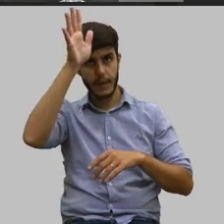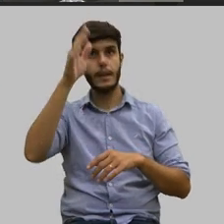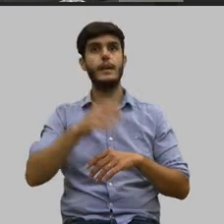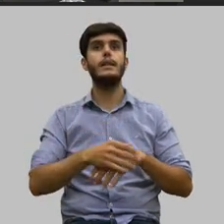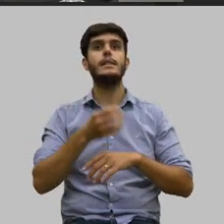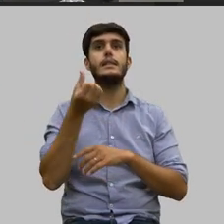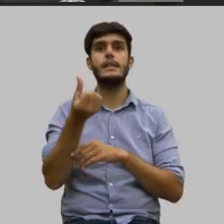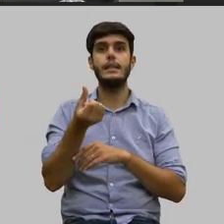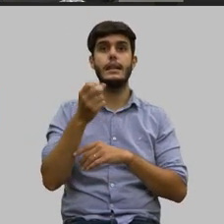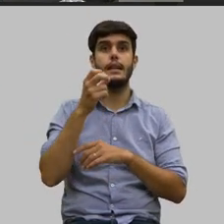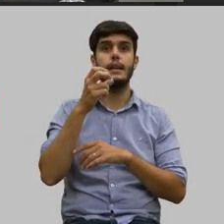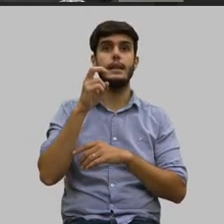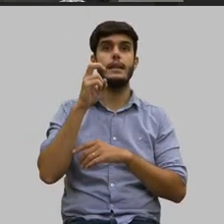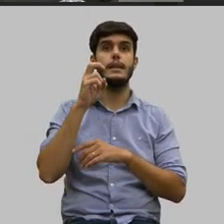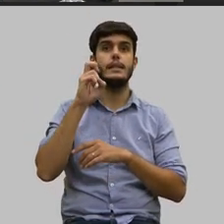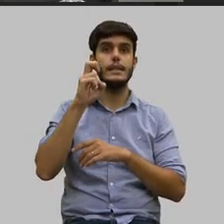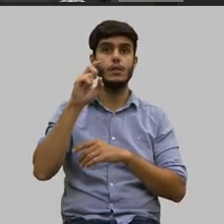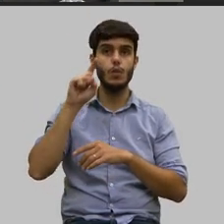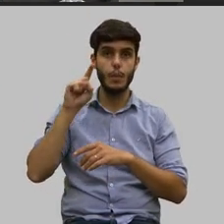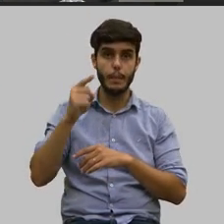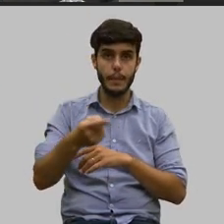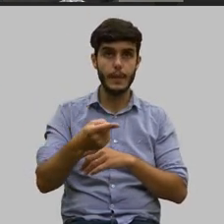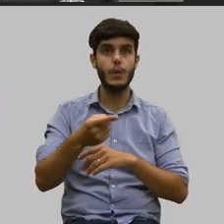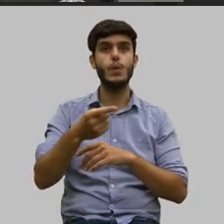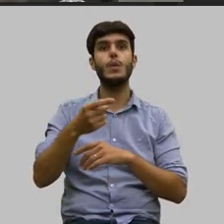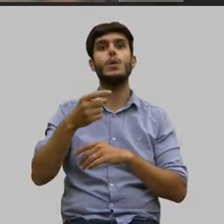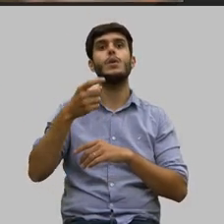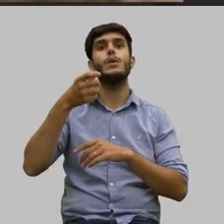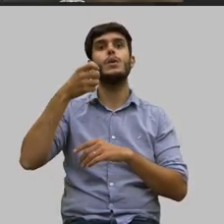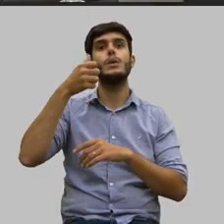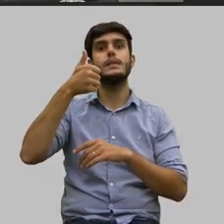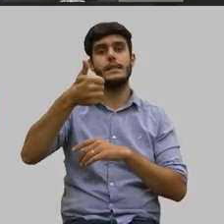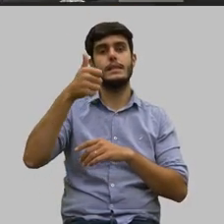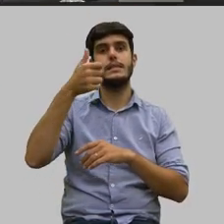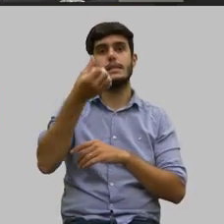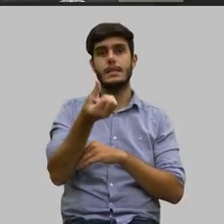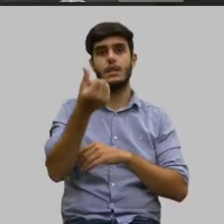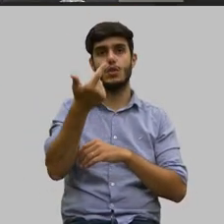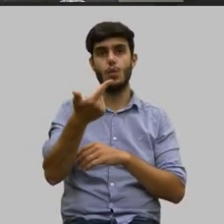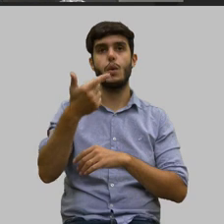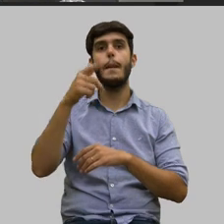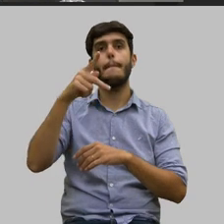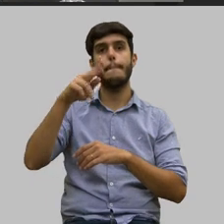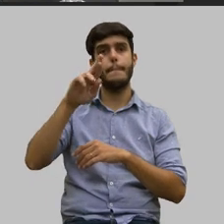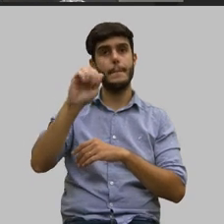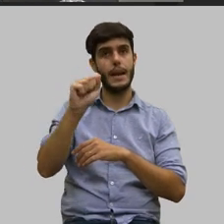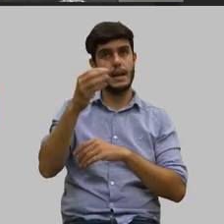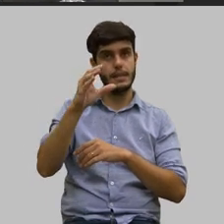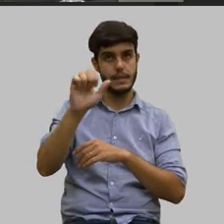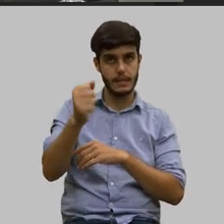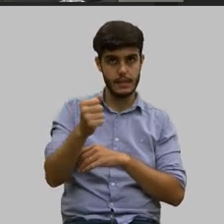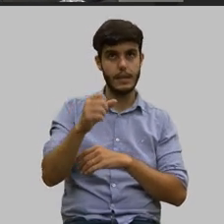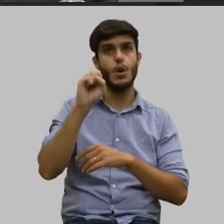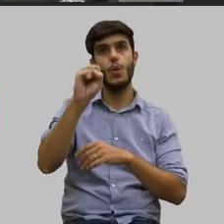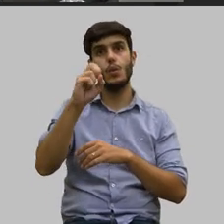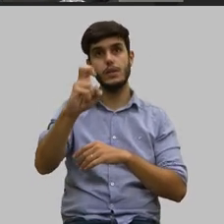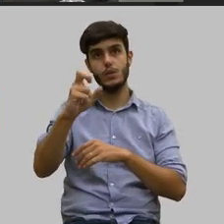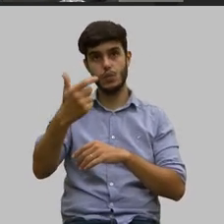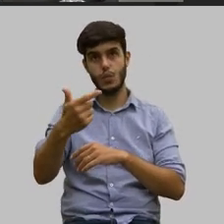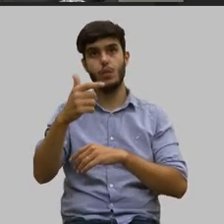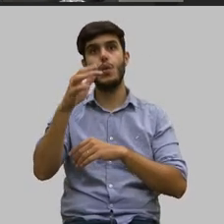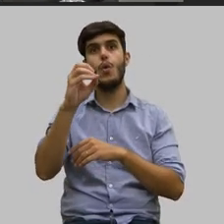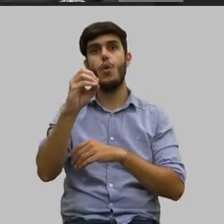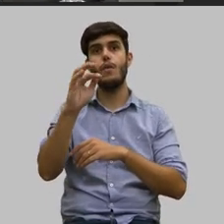e 5162 praças em especial destaque do lado direito aí eh os qbm que são